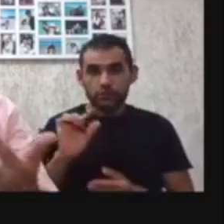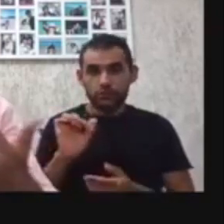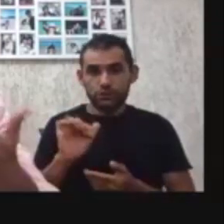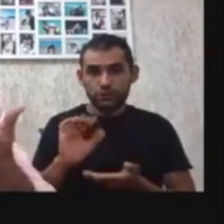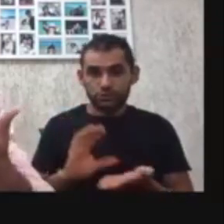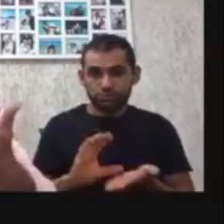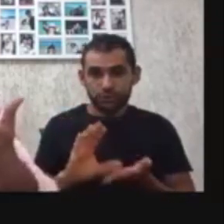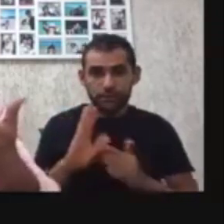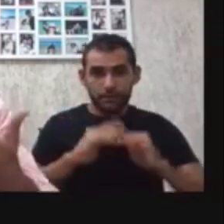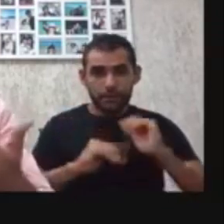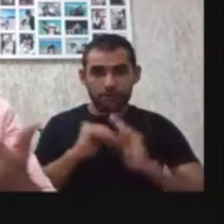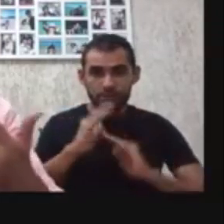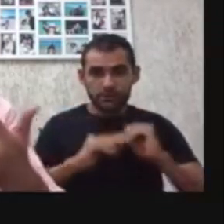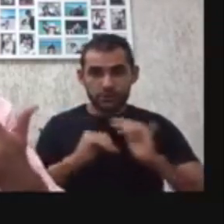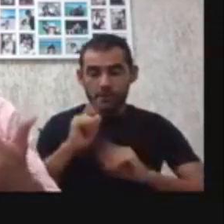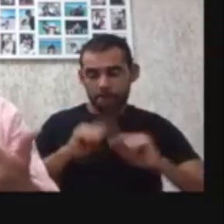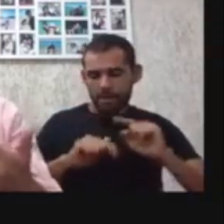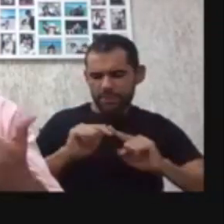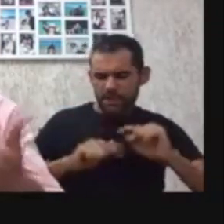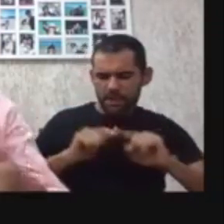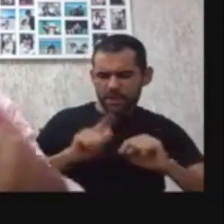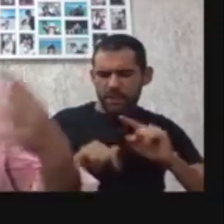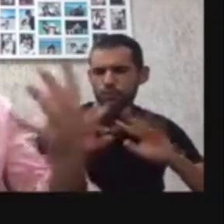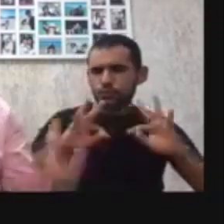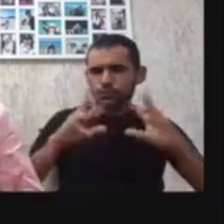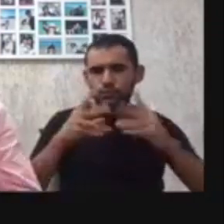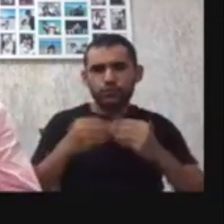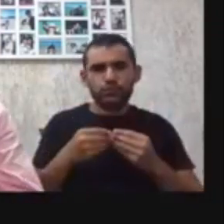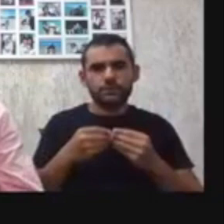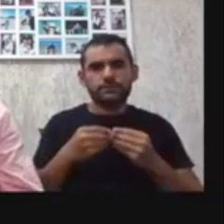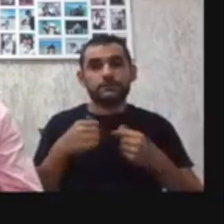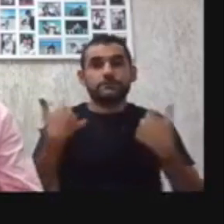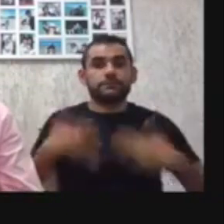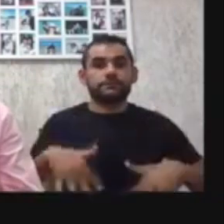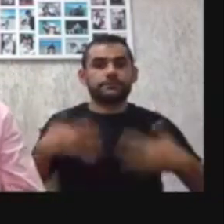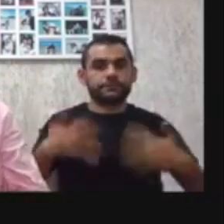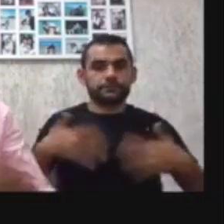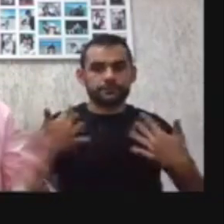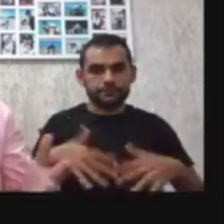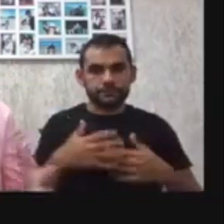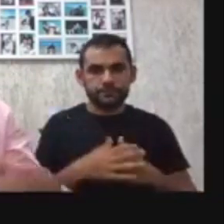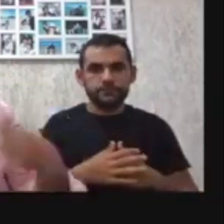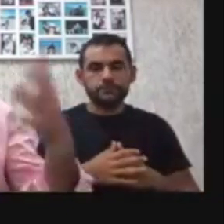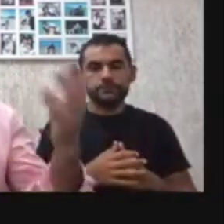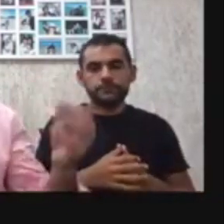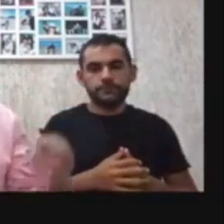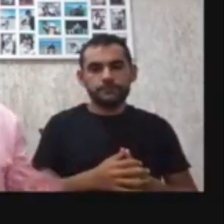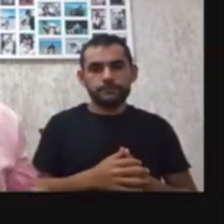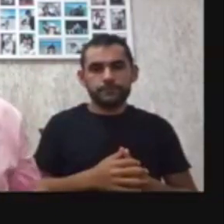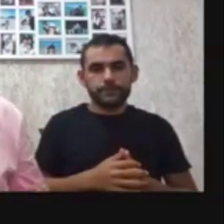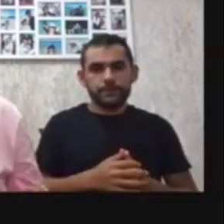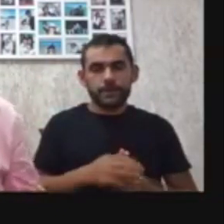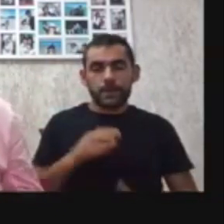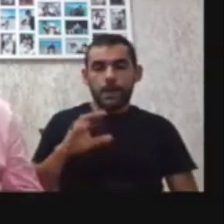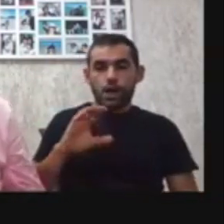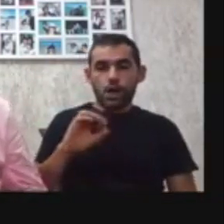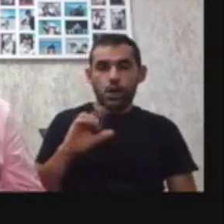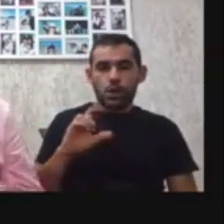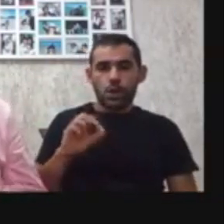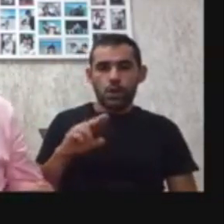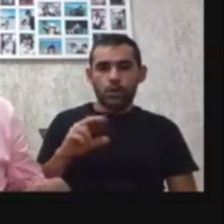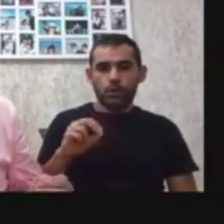recursos ali de profissionais, de materiais, de insumos, que é muito caro manter. Uma casa, um exame de